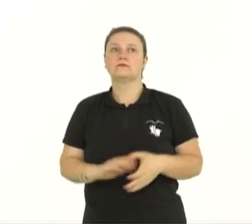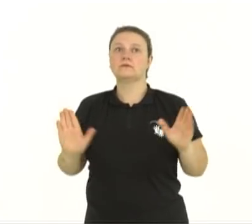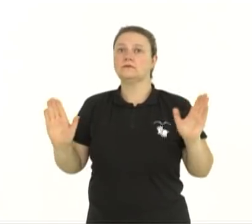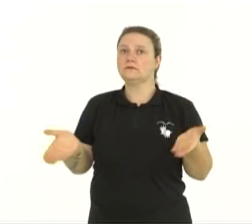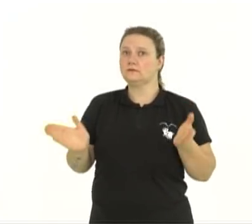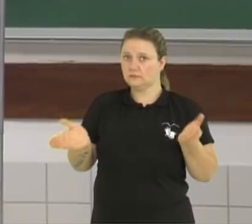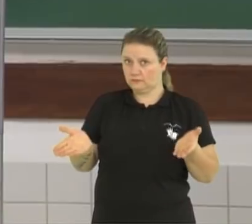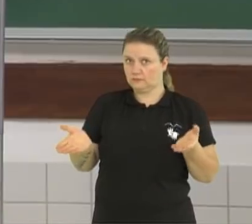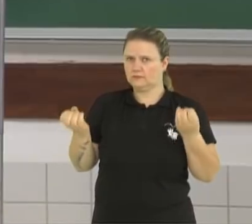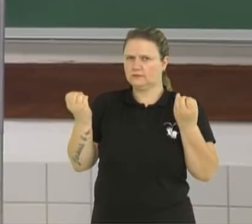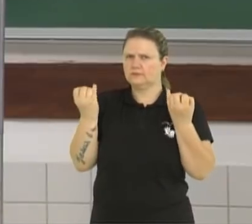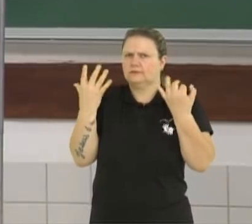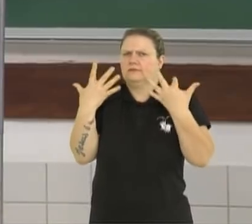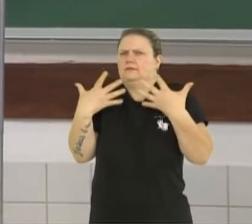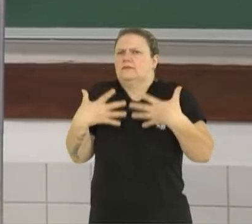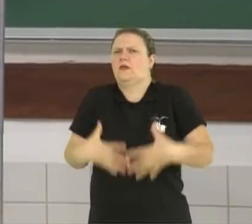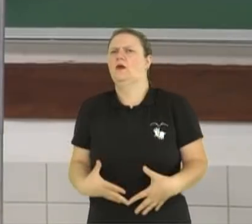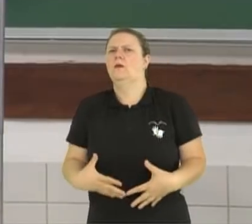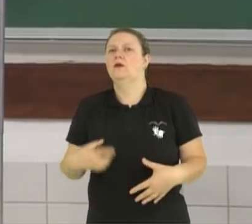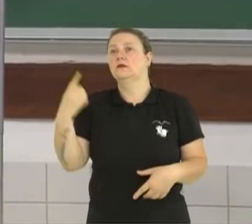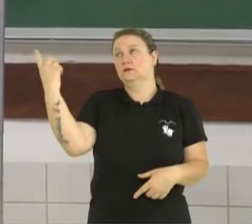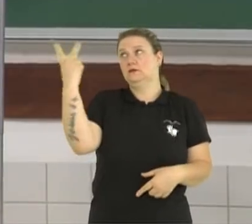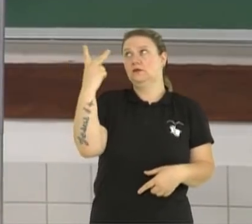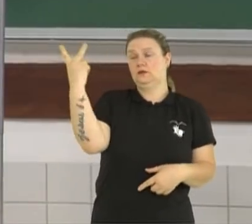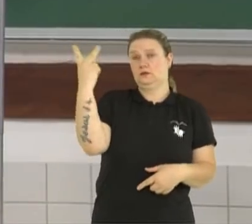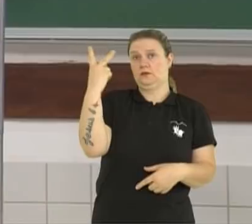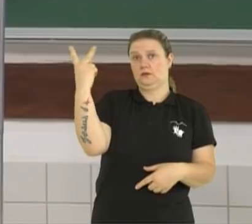Agora a gente vai falar um pouquinho sobre cada uma